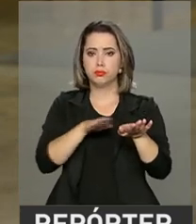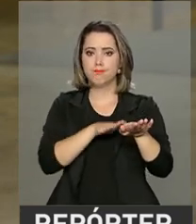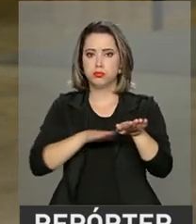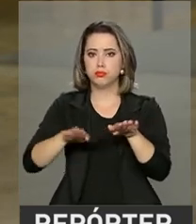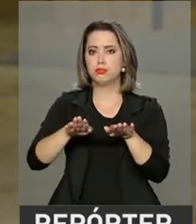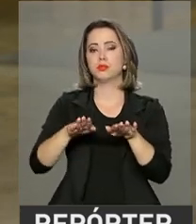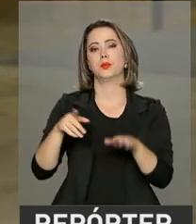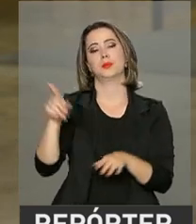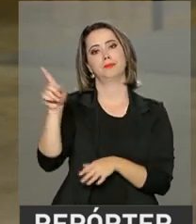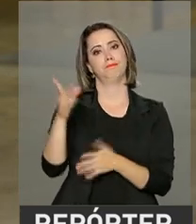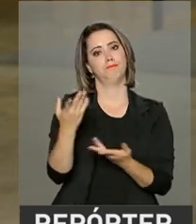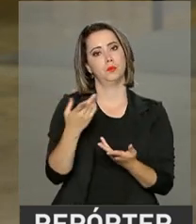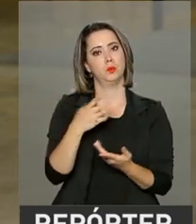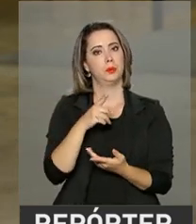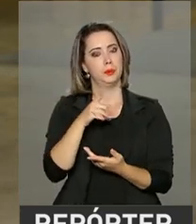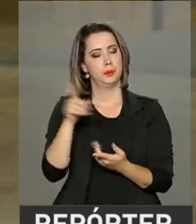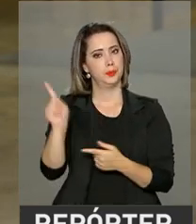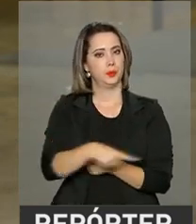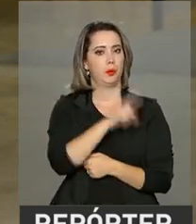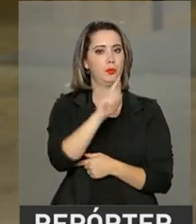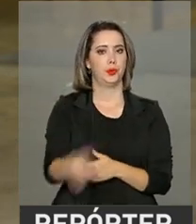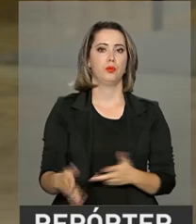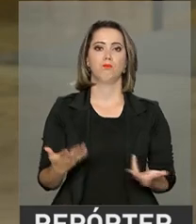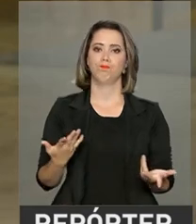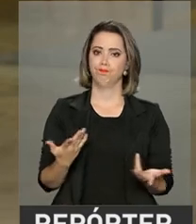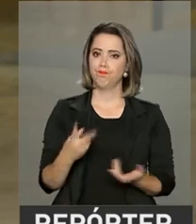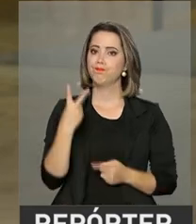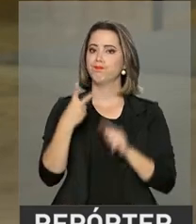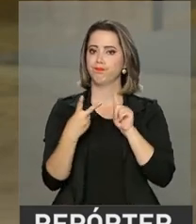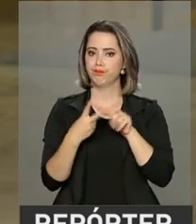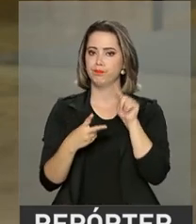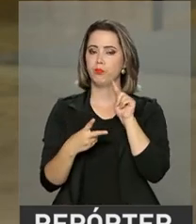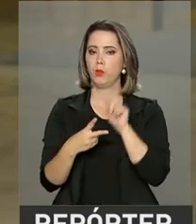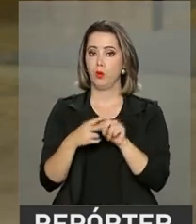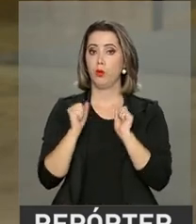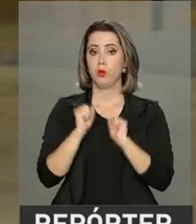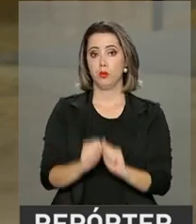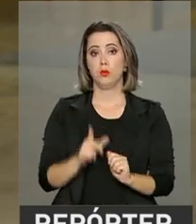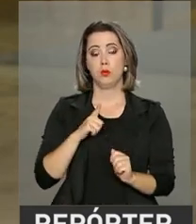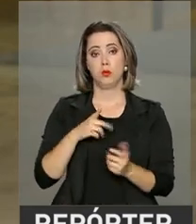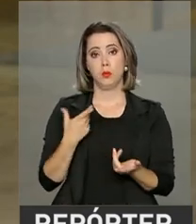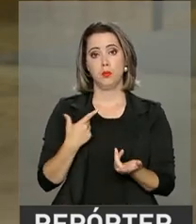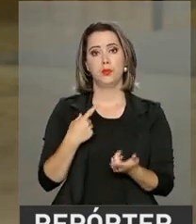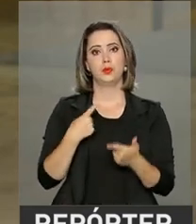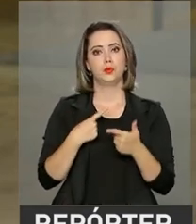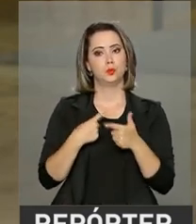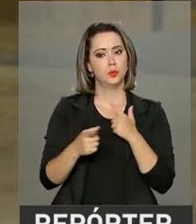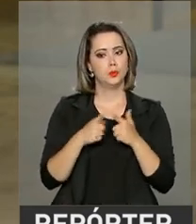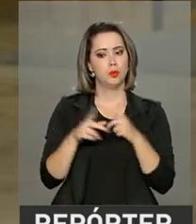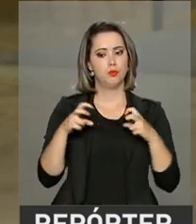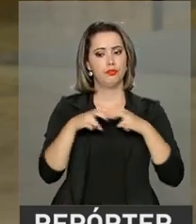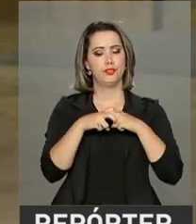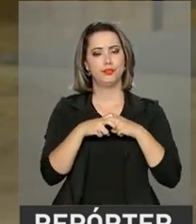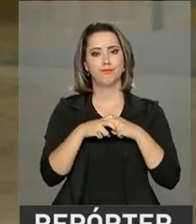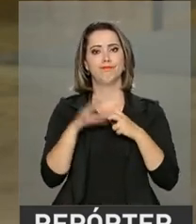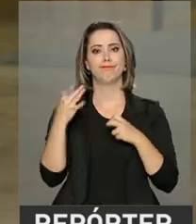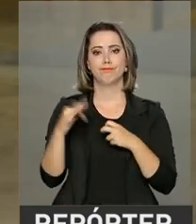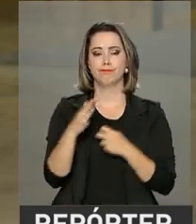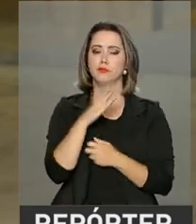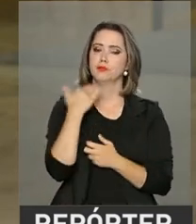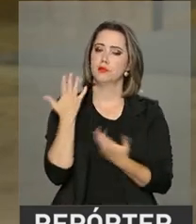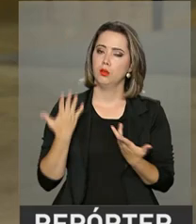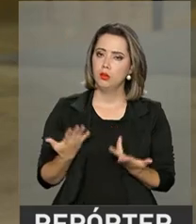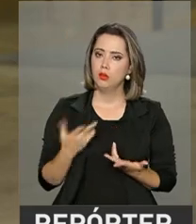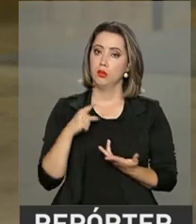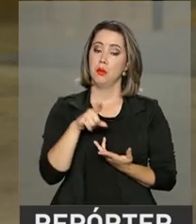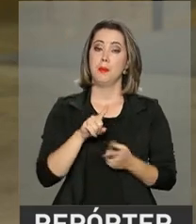locais perigosos, proibidos. Duas imprudências que podem levar a acidentes, feridos e mortos. Já um